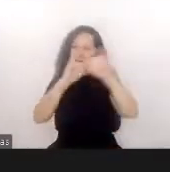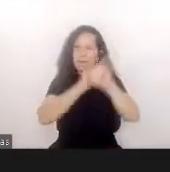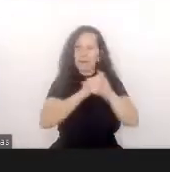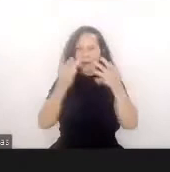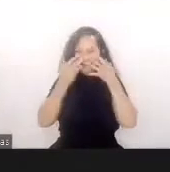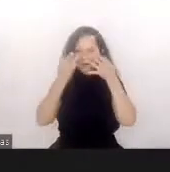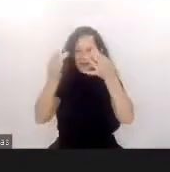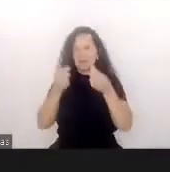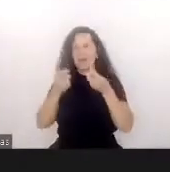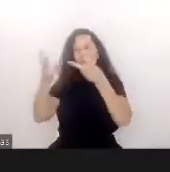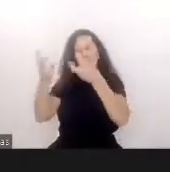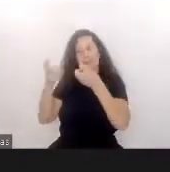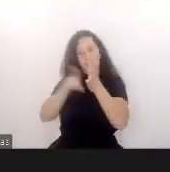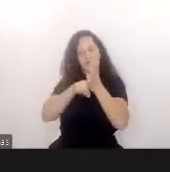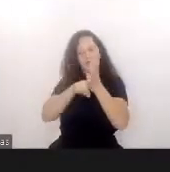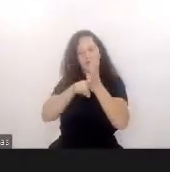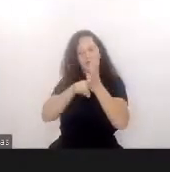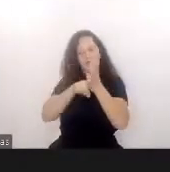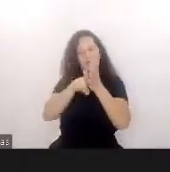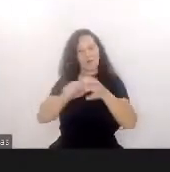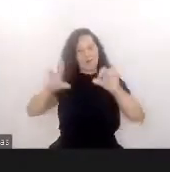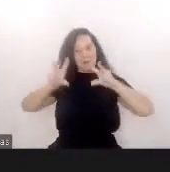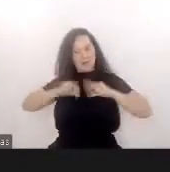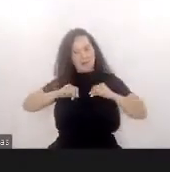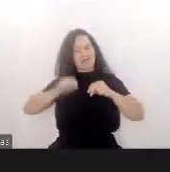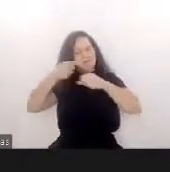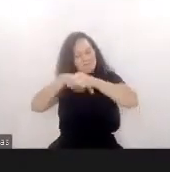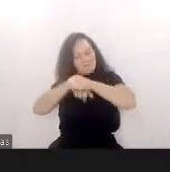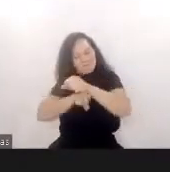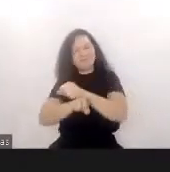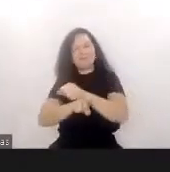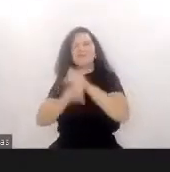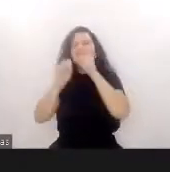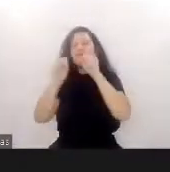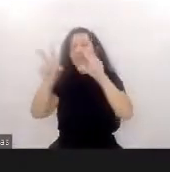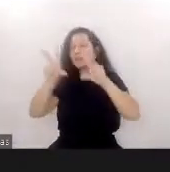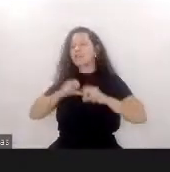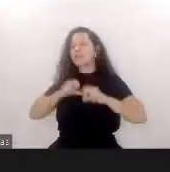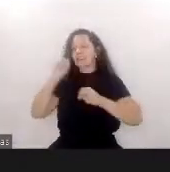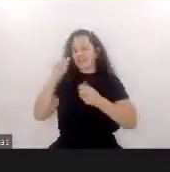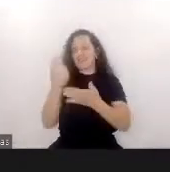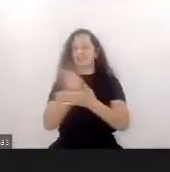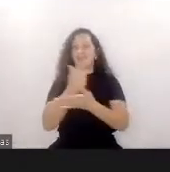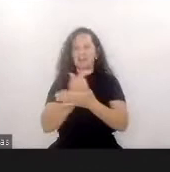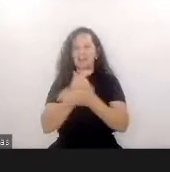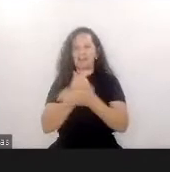merecia a profundidade de um livro. Ou seja, isso para dizer que foi um projeto